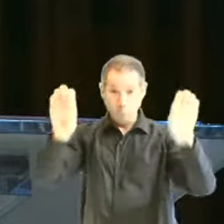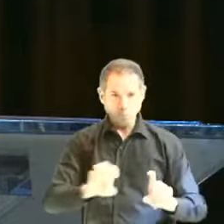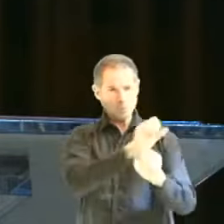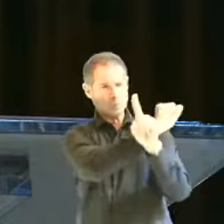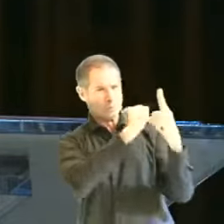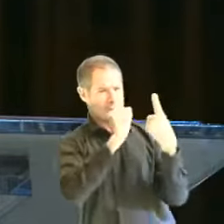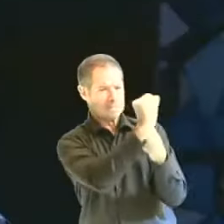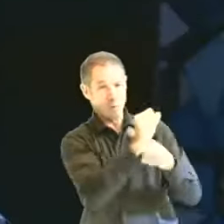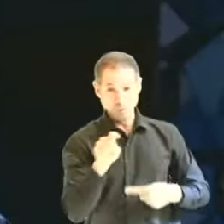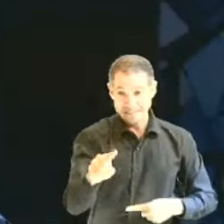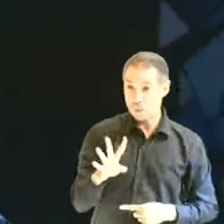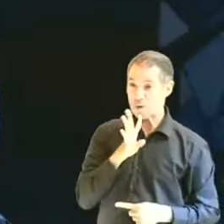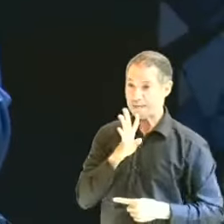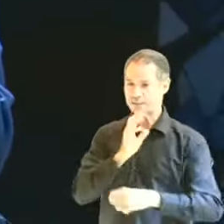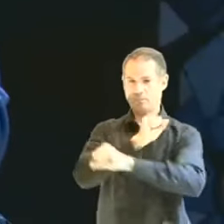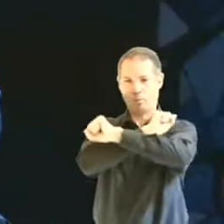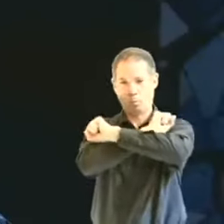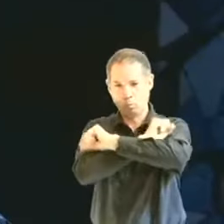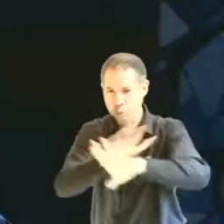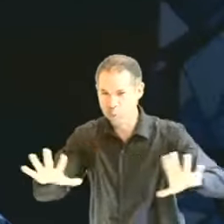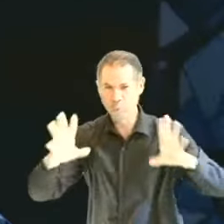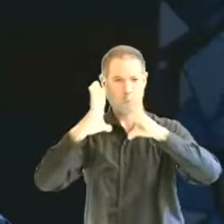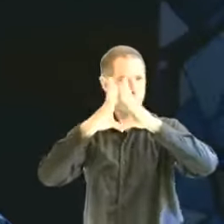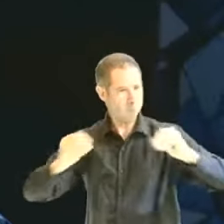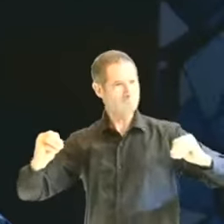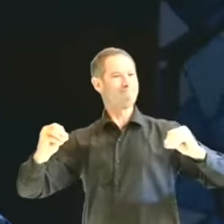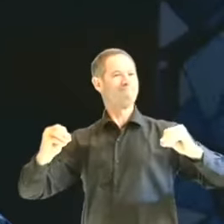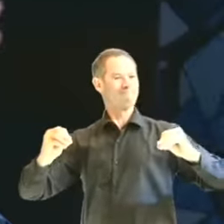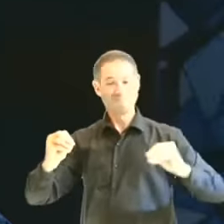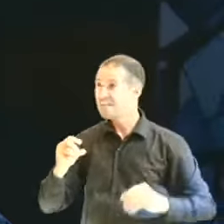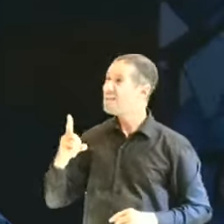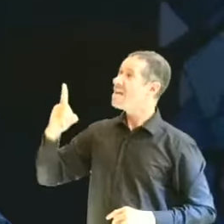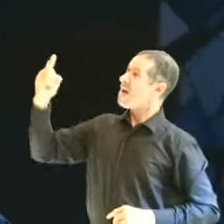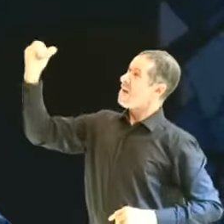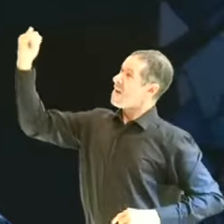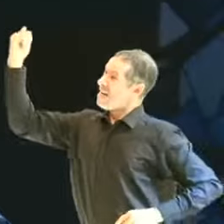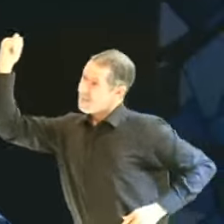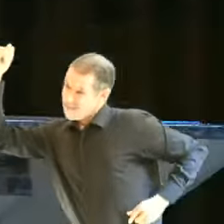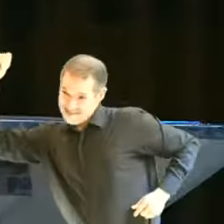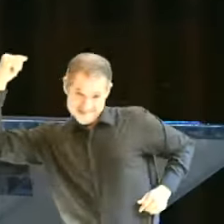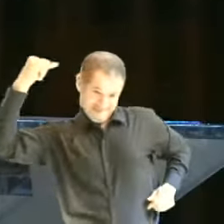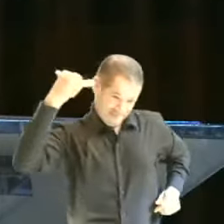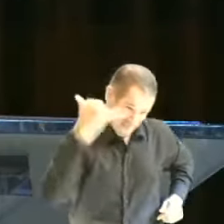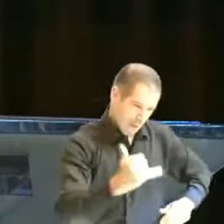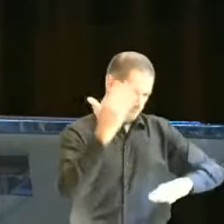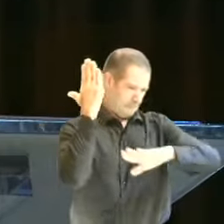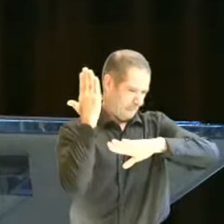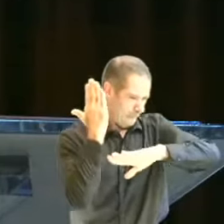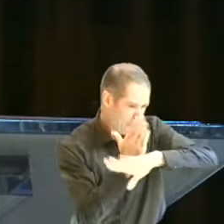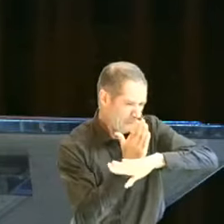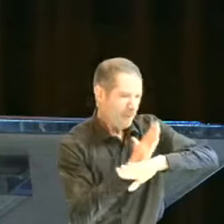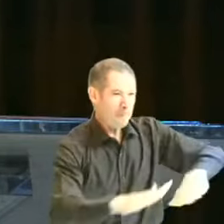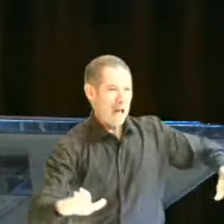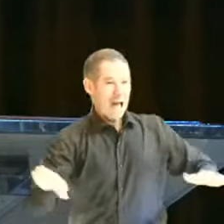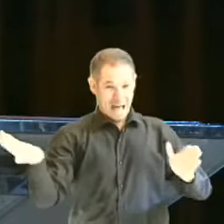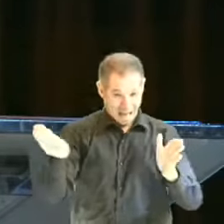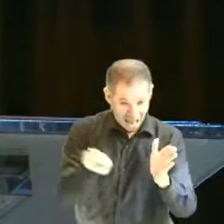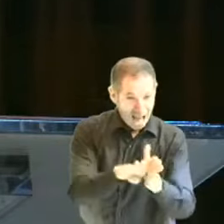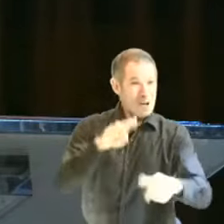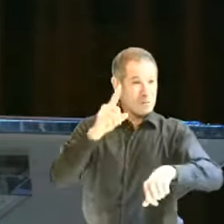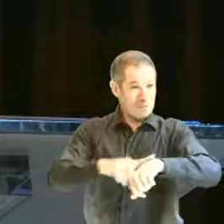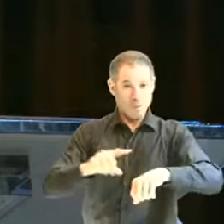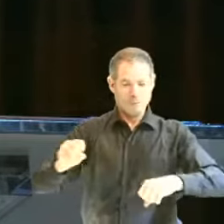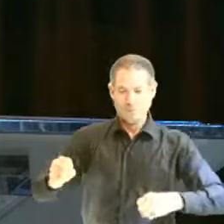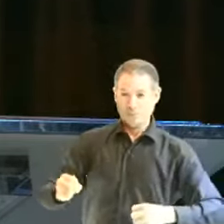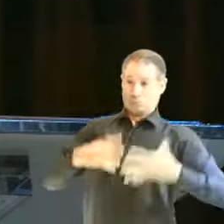social que você conhece vai desaparecer, porque eu vou aniquilar tudo, chegou o tempo. E aí ele leva um